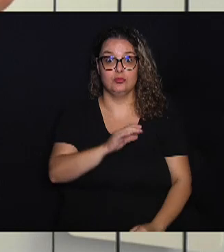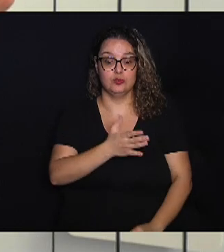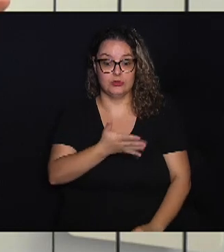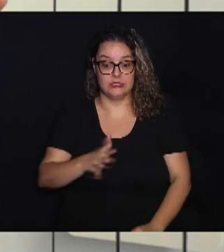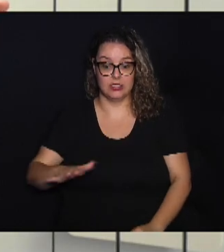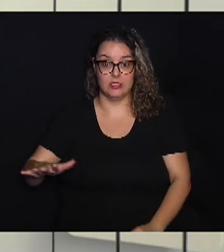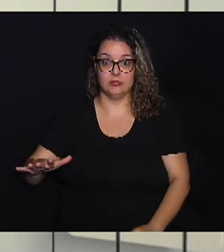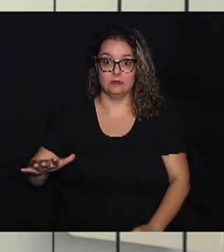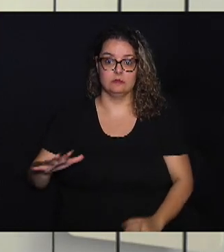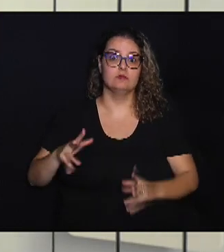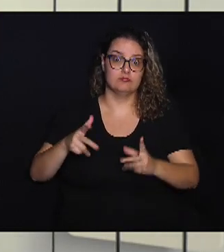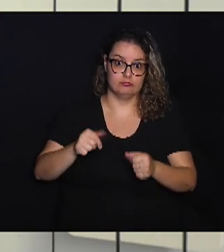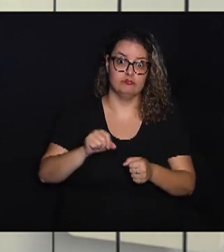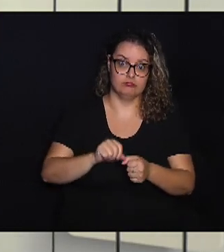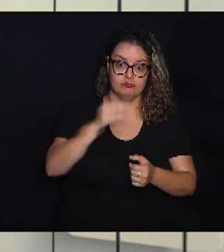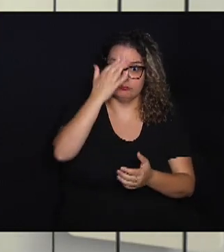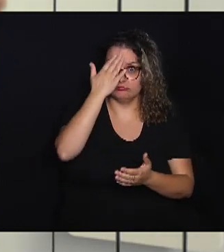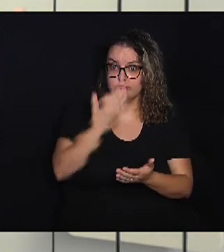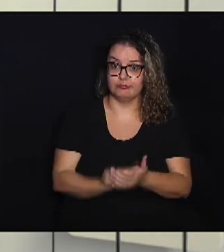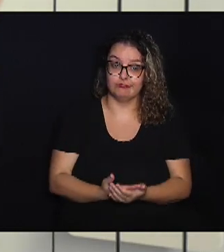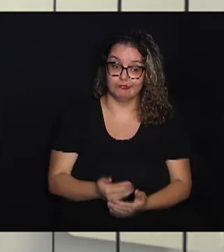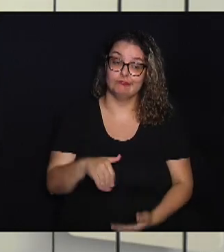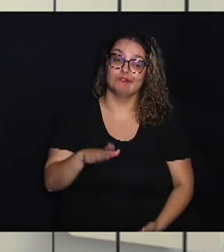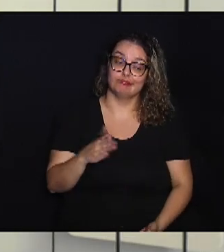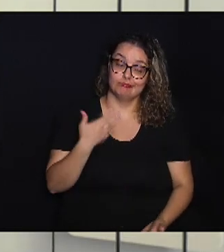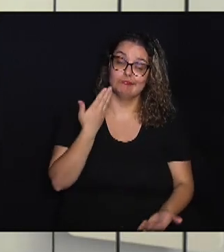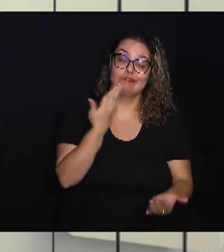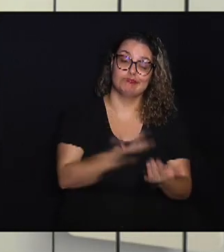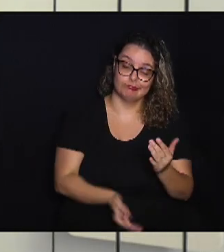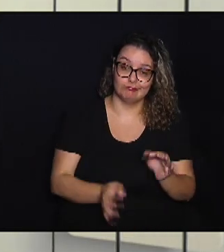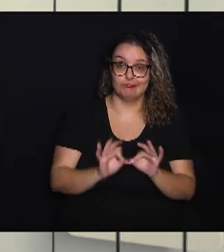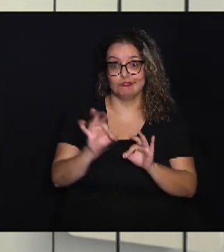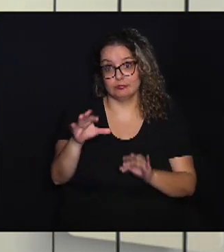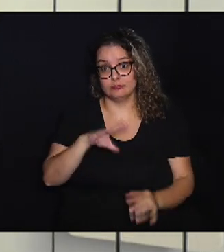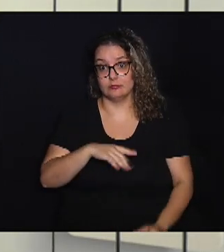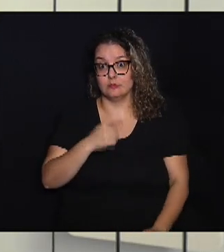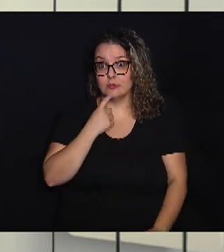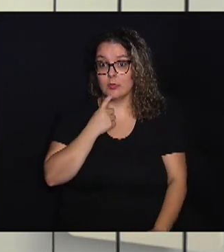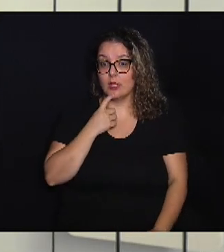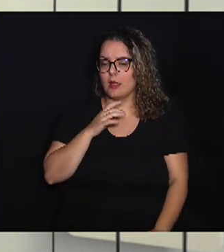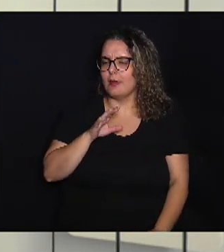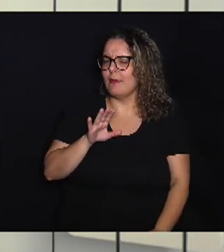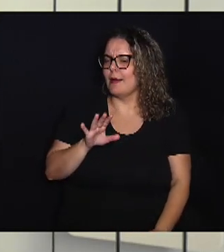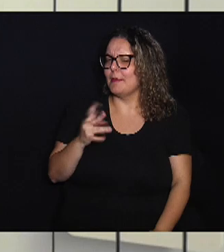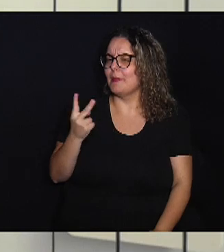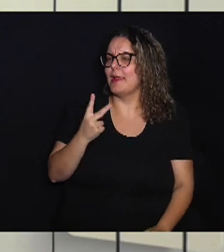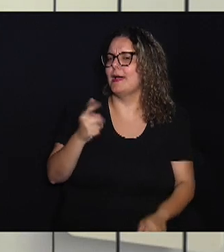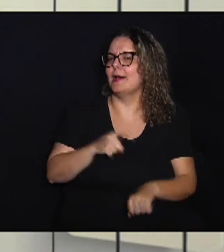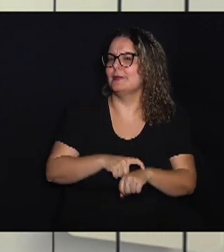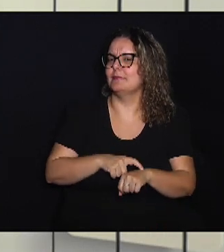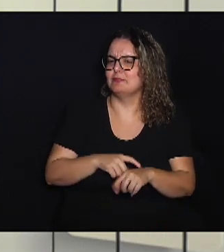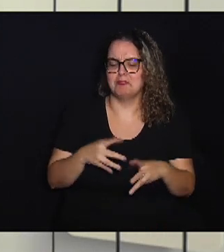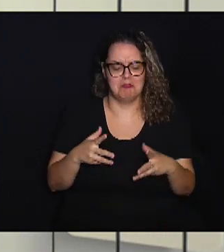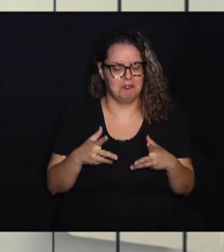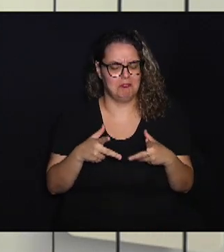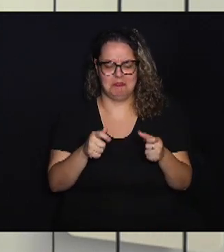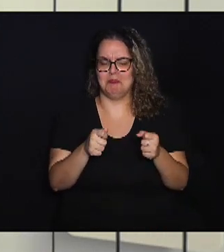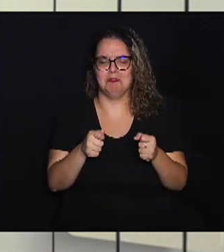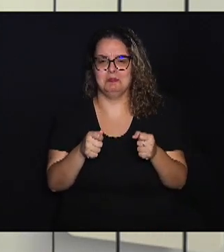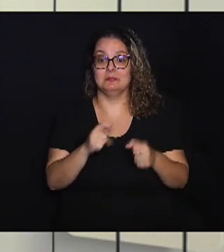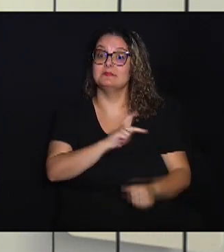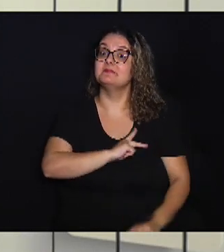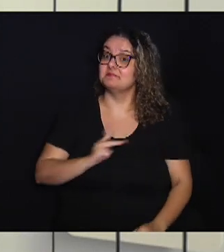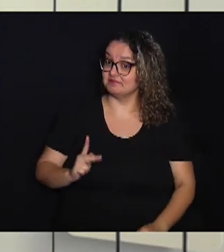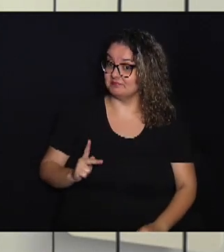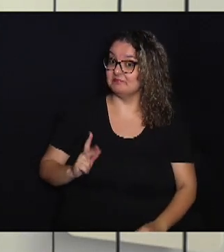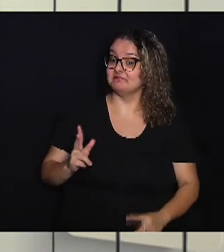tudo levava a crer que seria mais uma derrota fora de casa. Mas o segundo tempo foi espetacular e a Ponte saiu